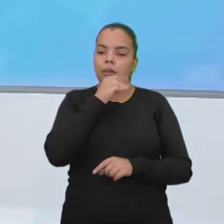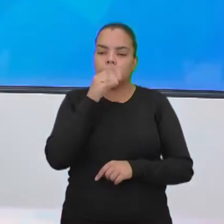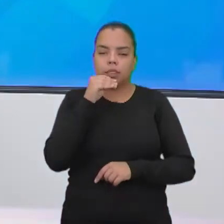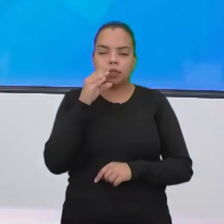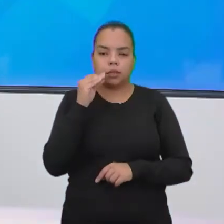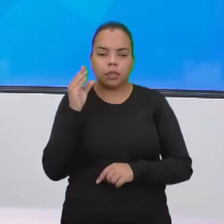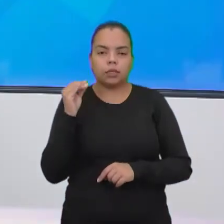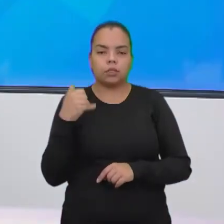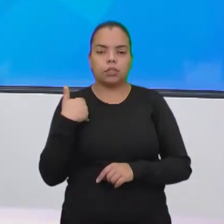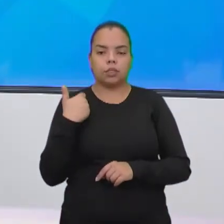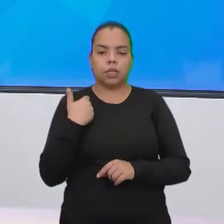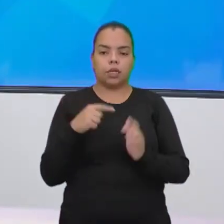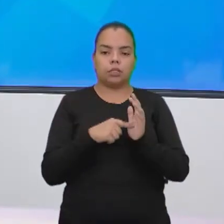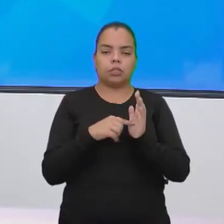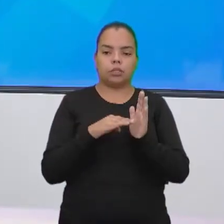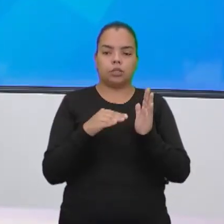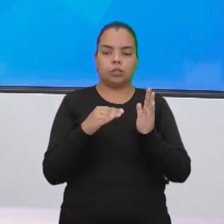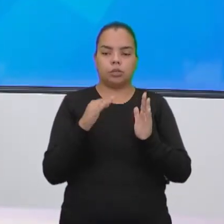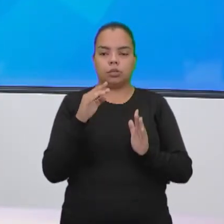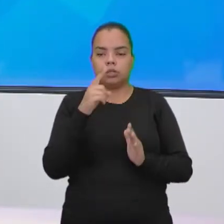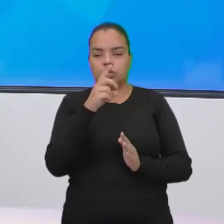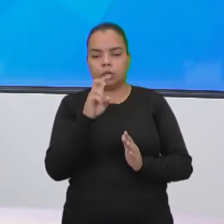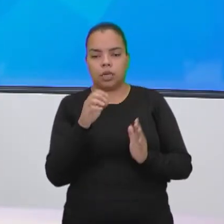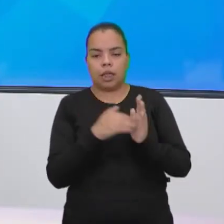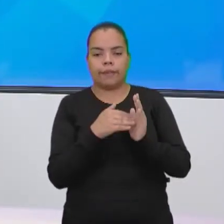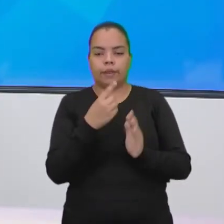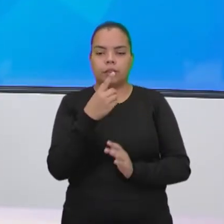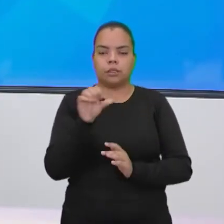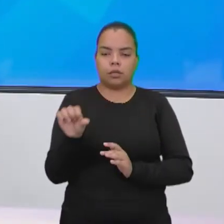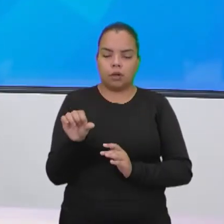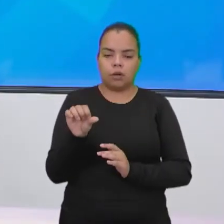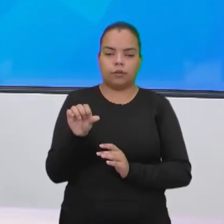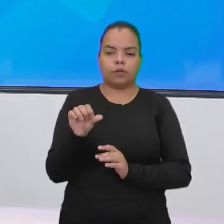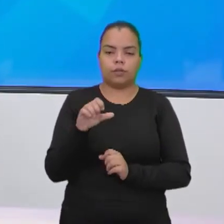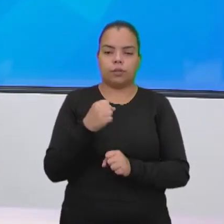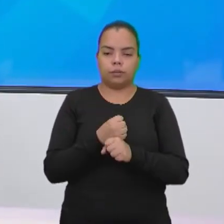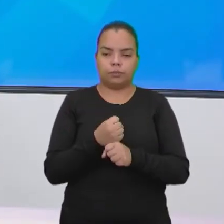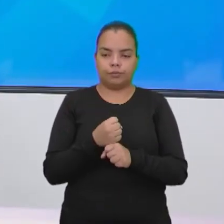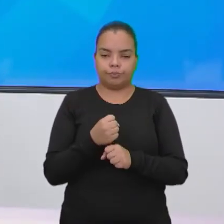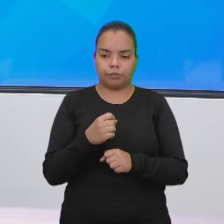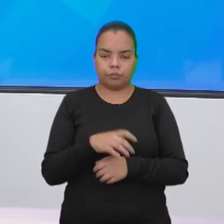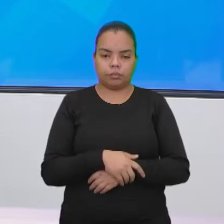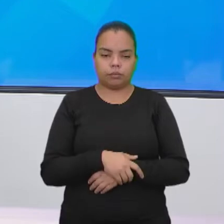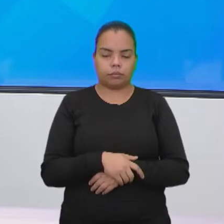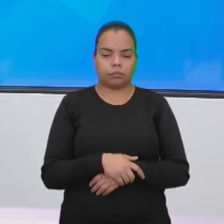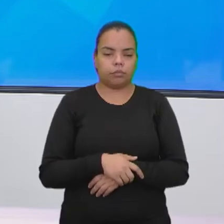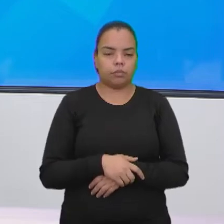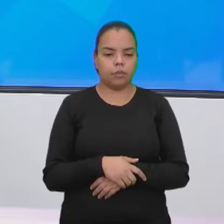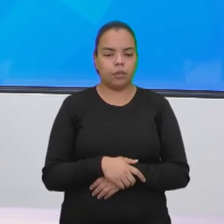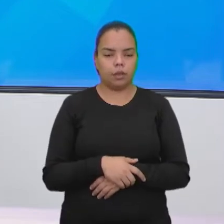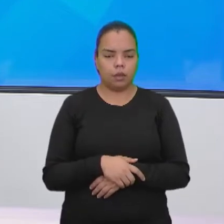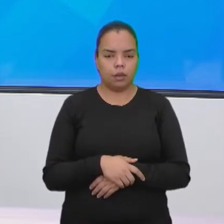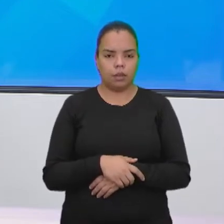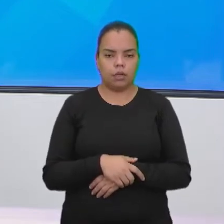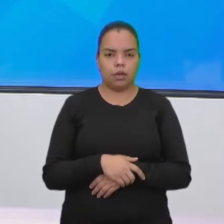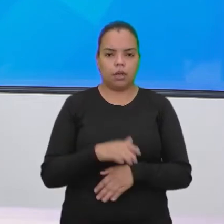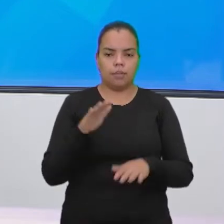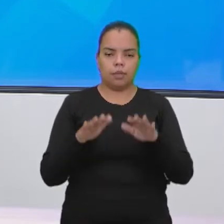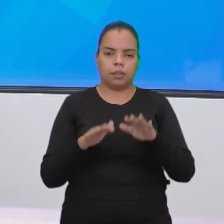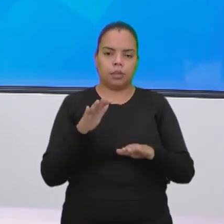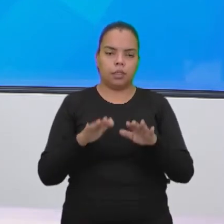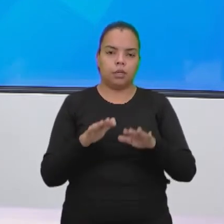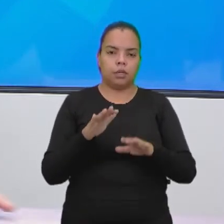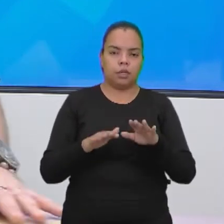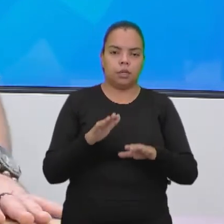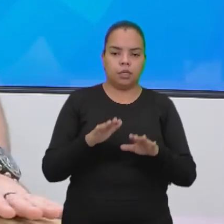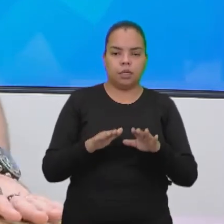no Norte e no Nordeste, valores elevados, né, de fecundidade aí de 85 meninas a